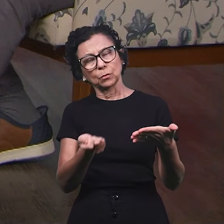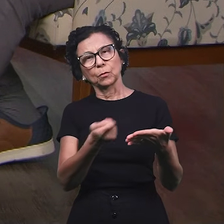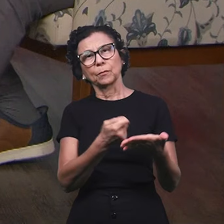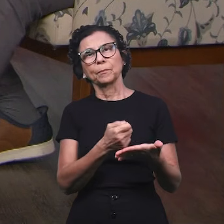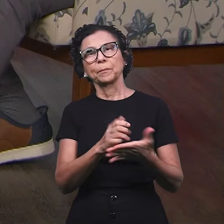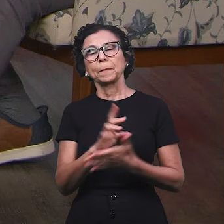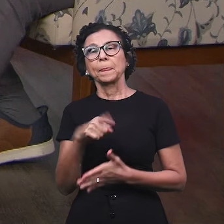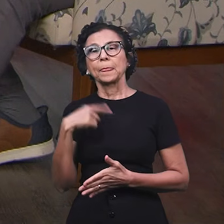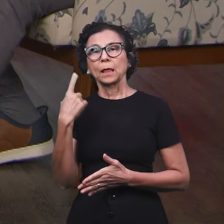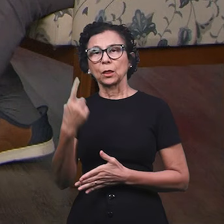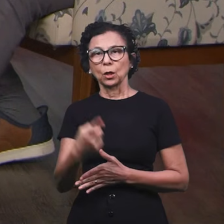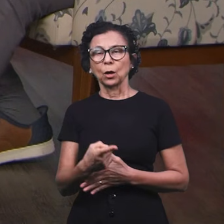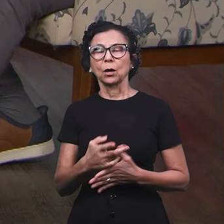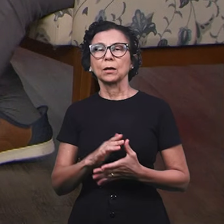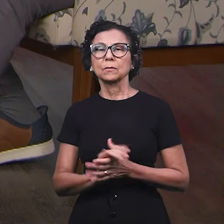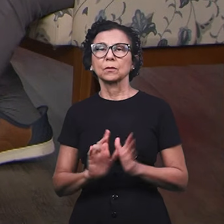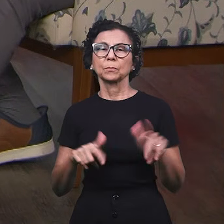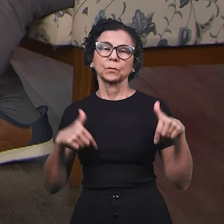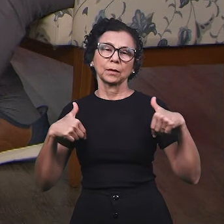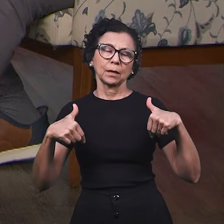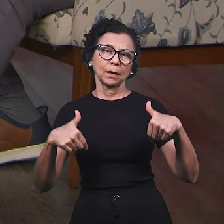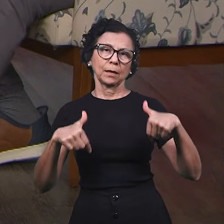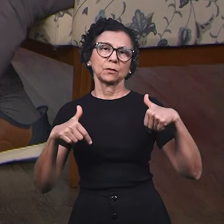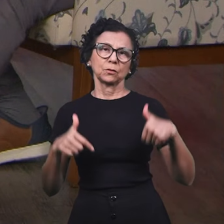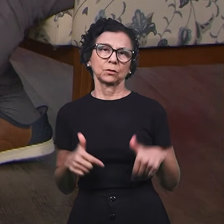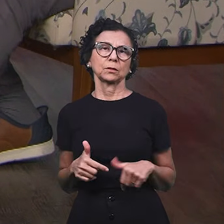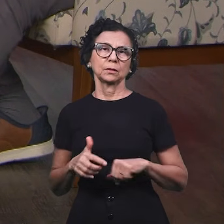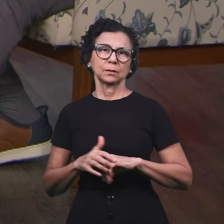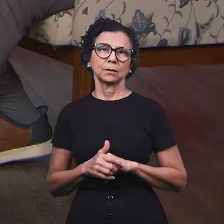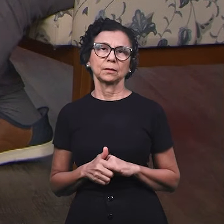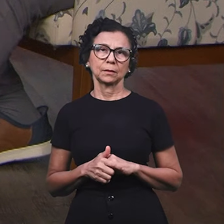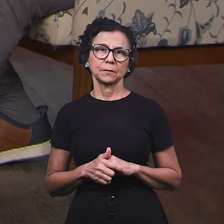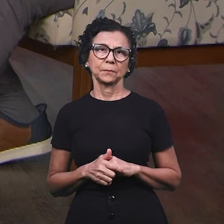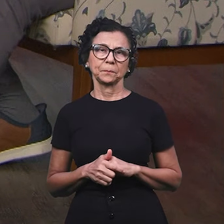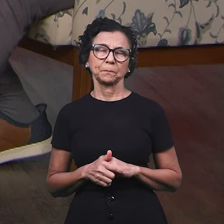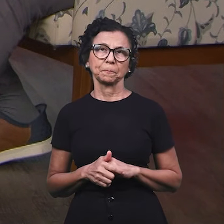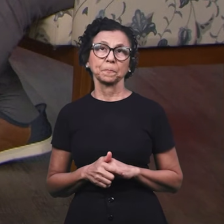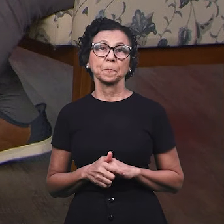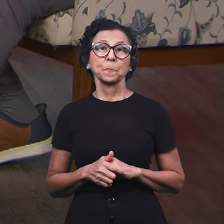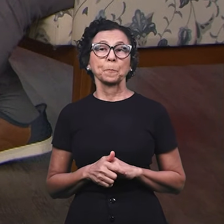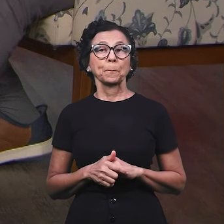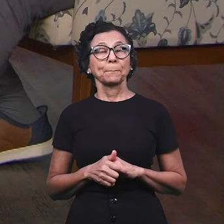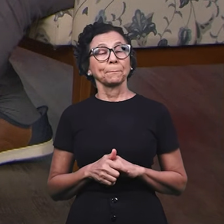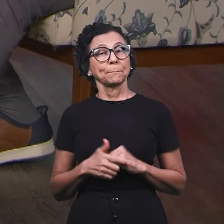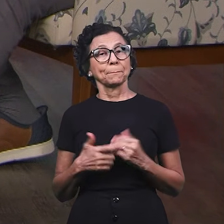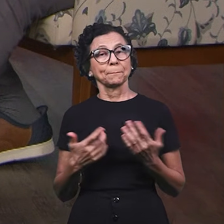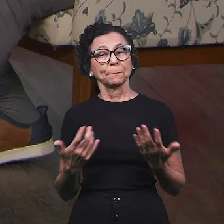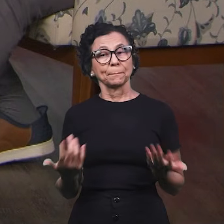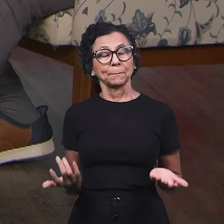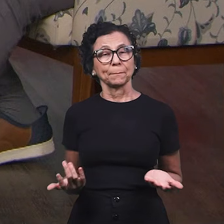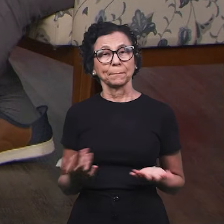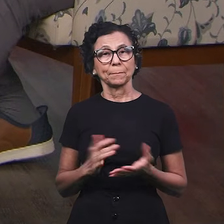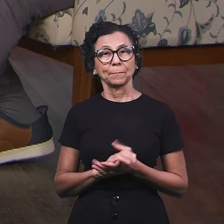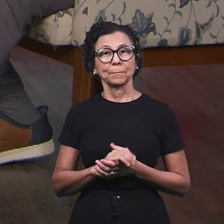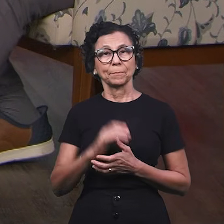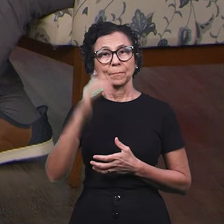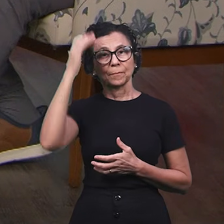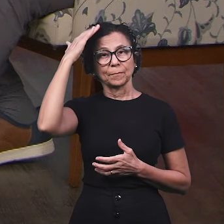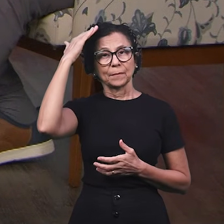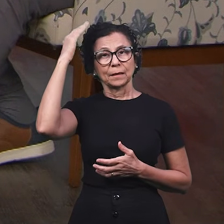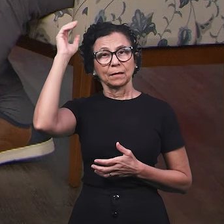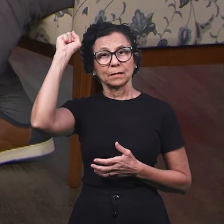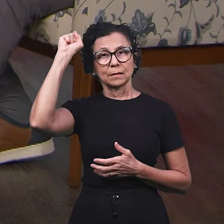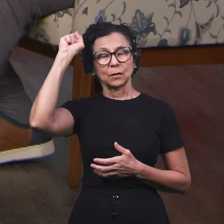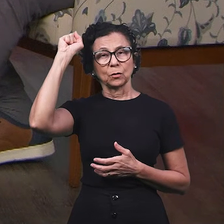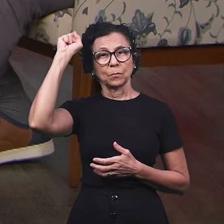idealizou. Nós vamos executar. Aí vem o lado da boa escolha de Salomão.